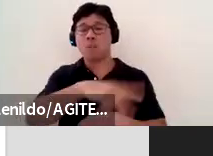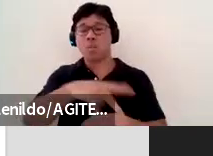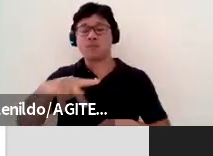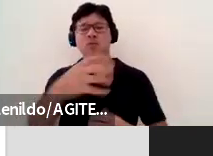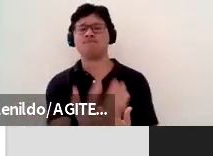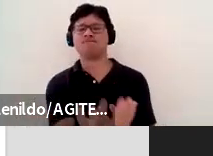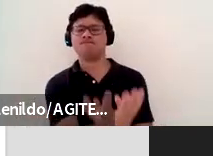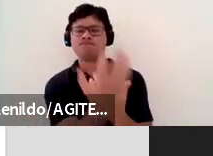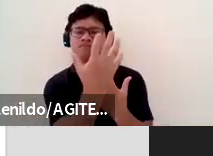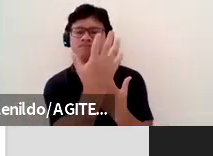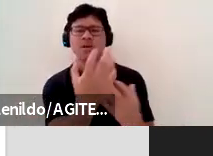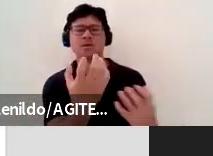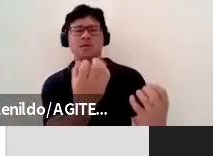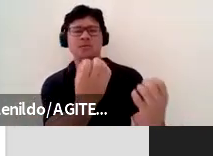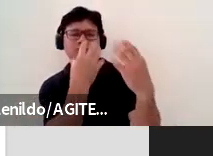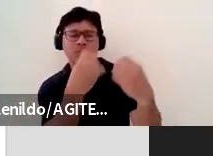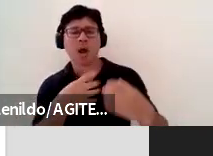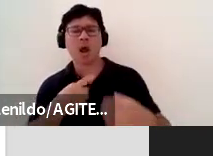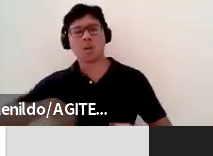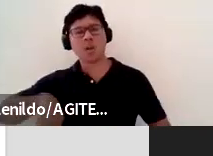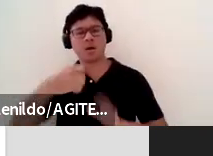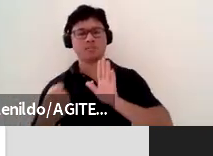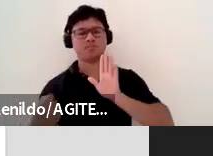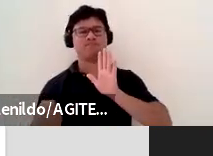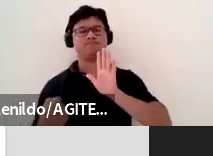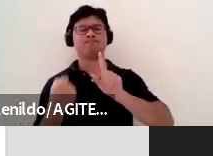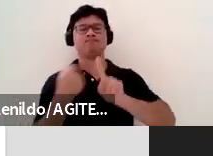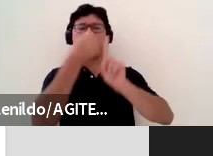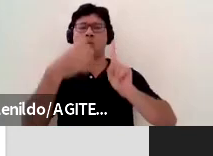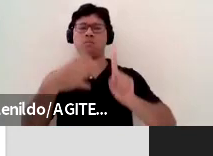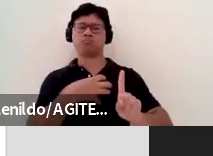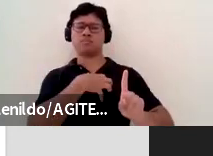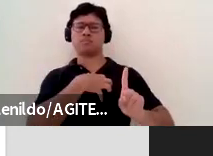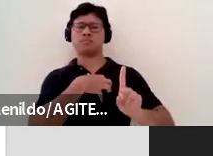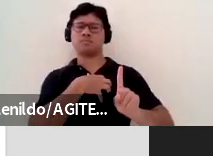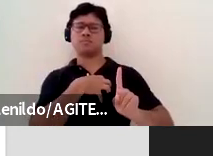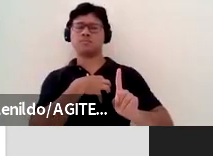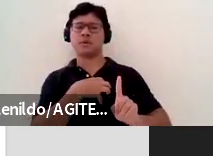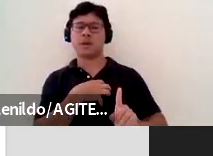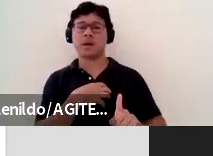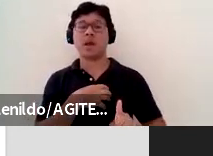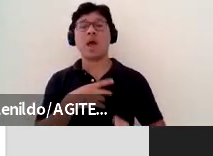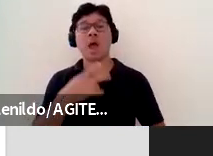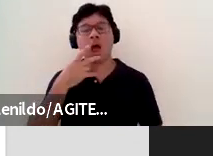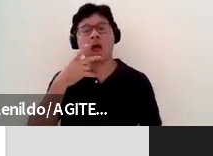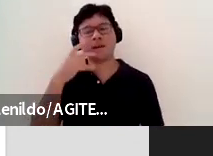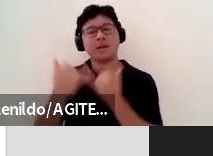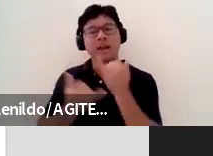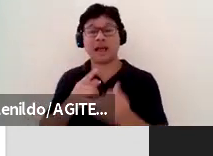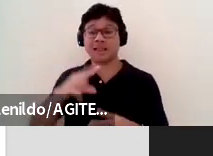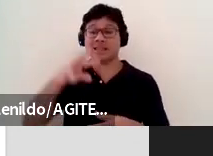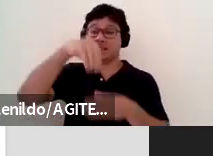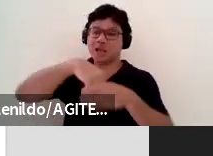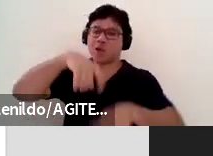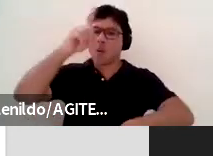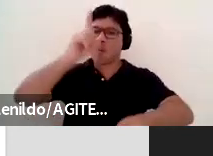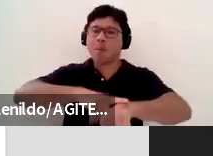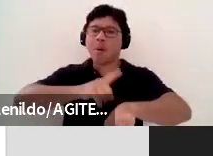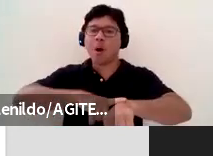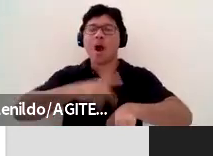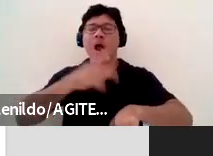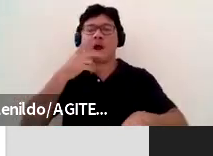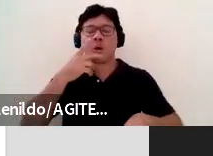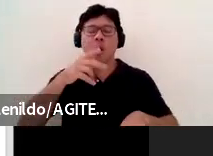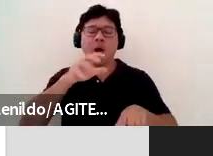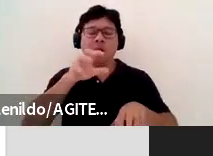definitiva, né, para o que a gente veio a se tornar, né? E foi ali que o bichinho, a gente brinca que foi ali naquele momento que o bichinho da